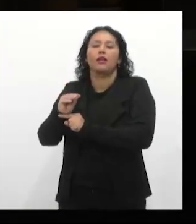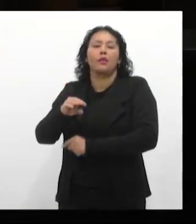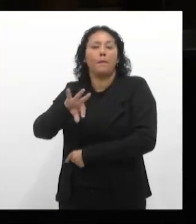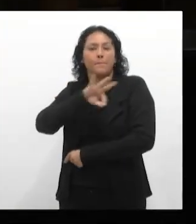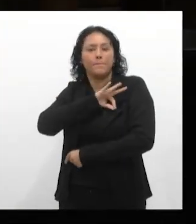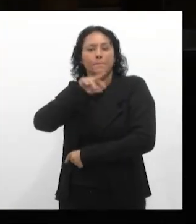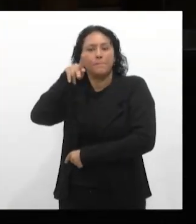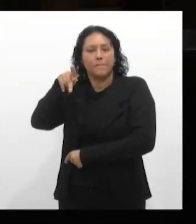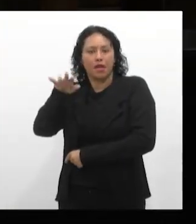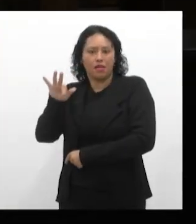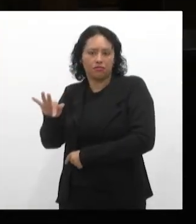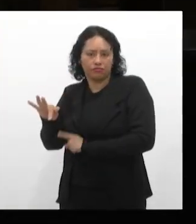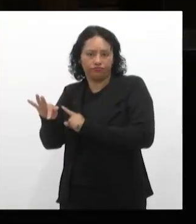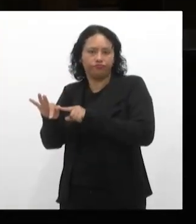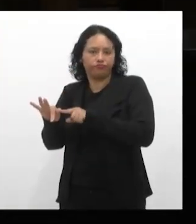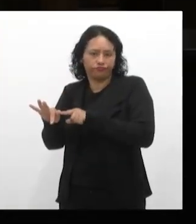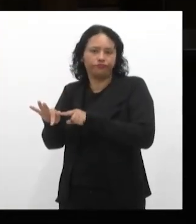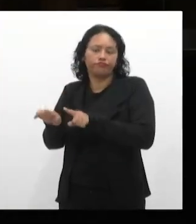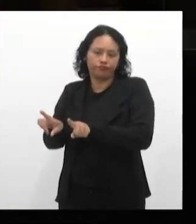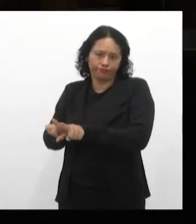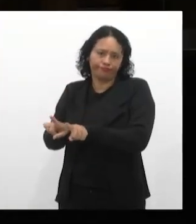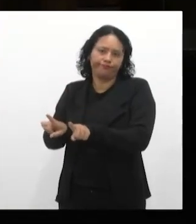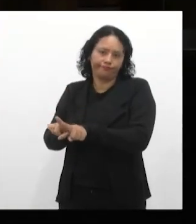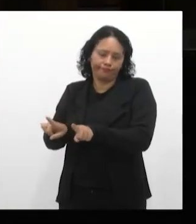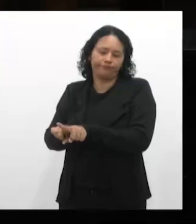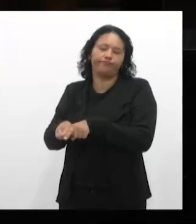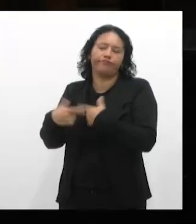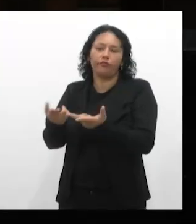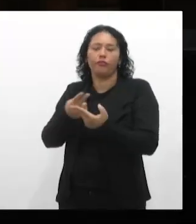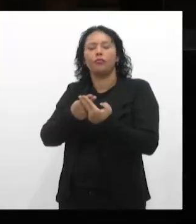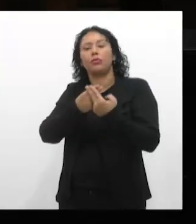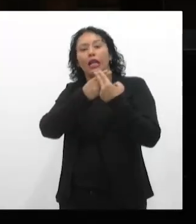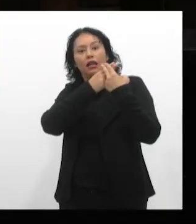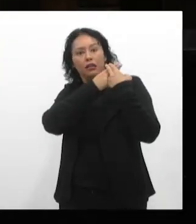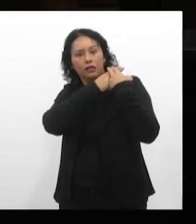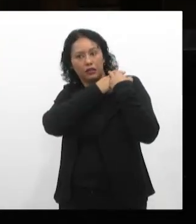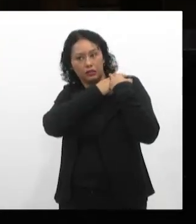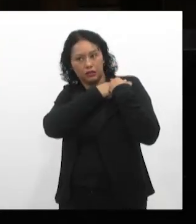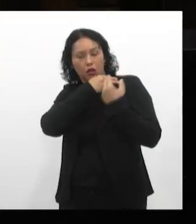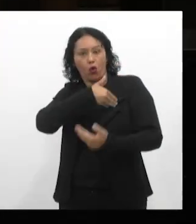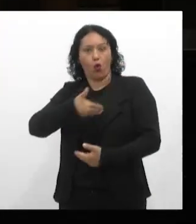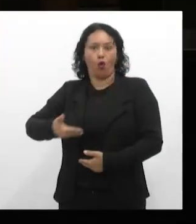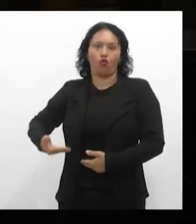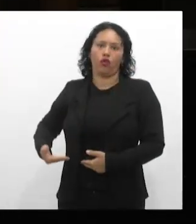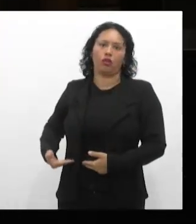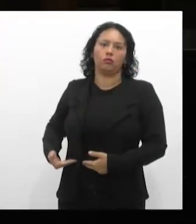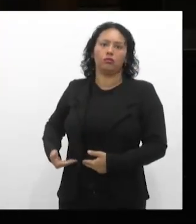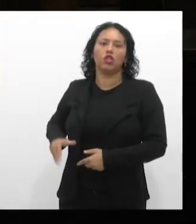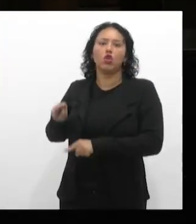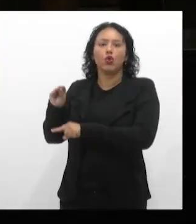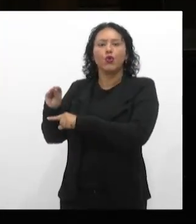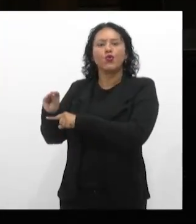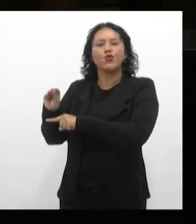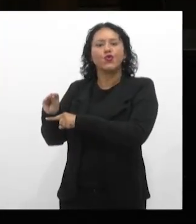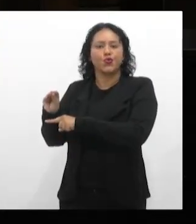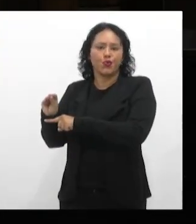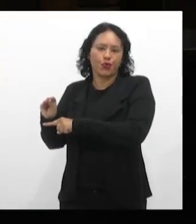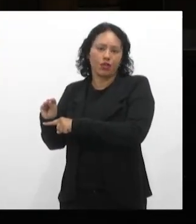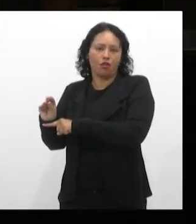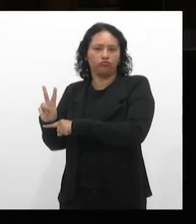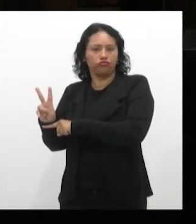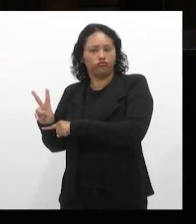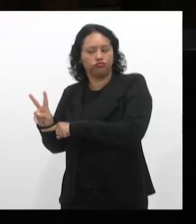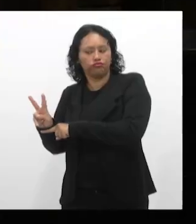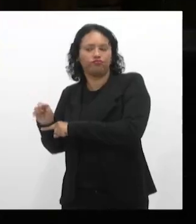área aduaneira sob a responsabilidade da Receita Federal, mas nós